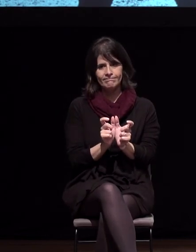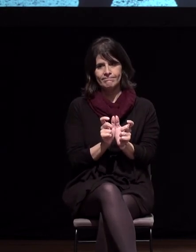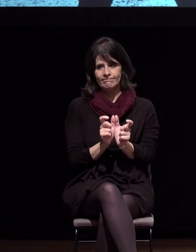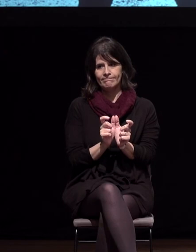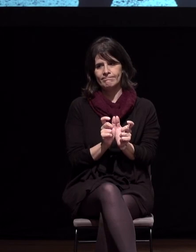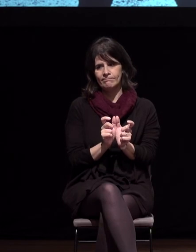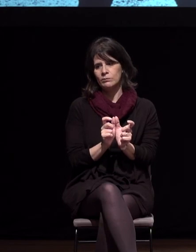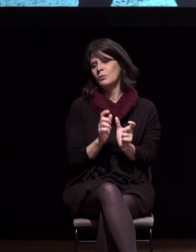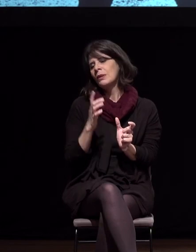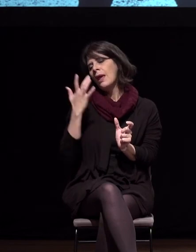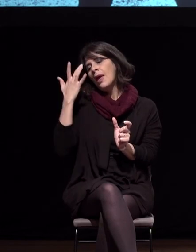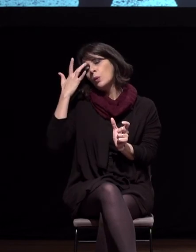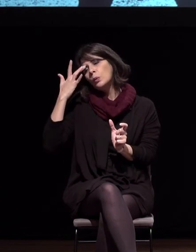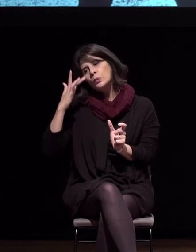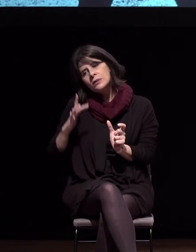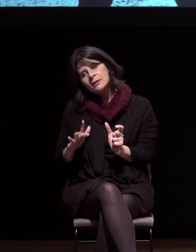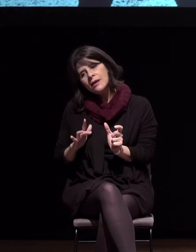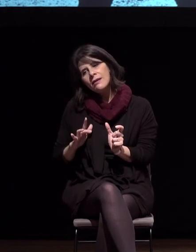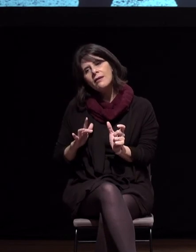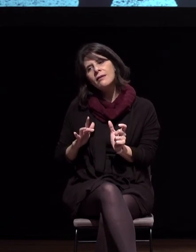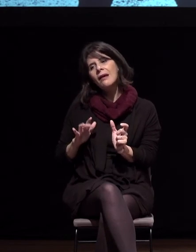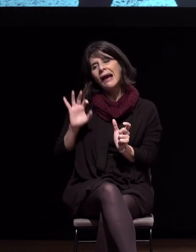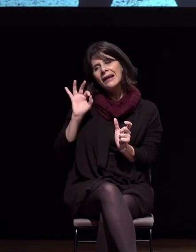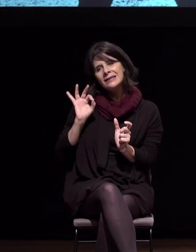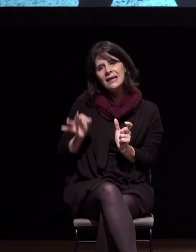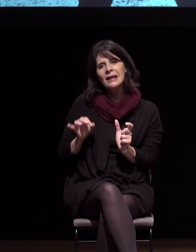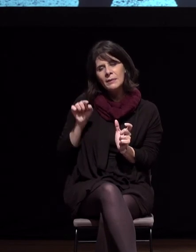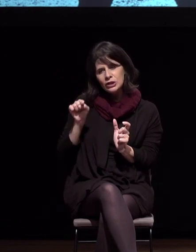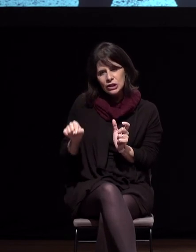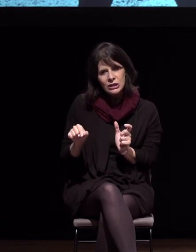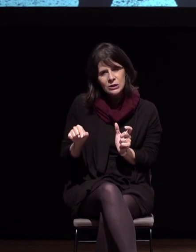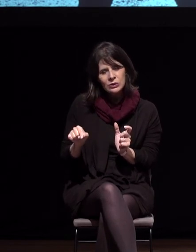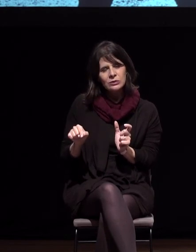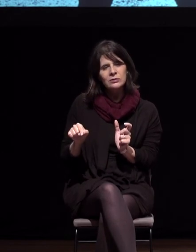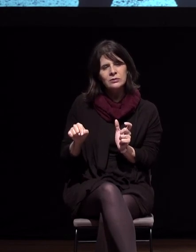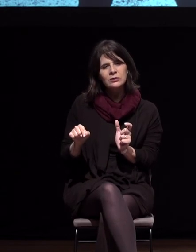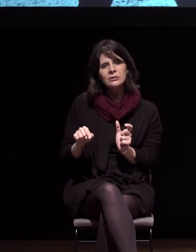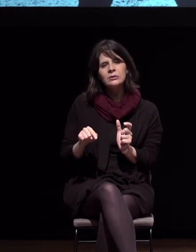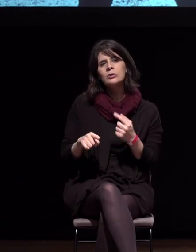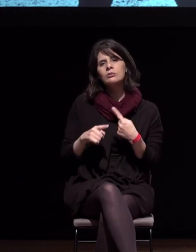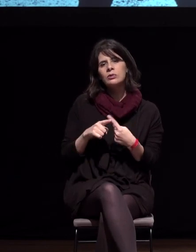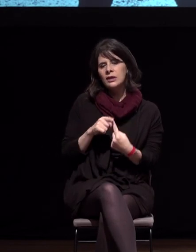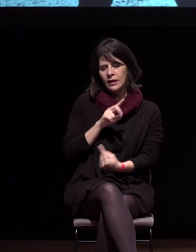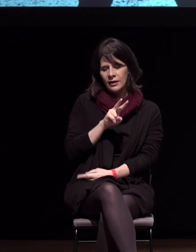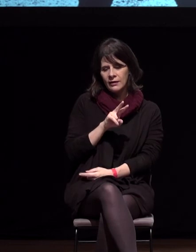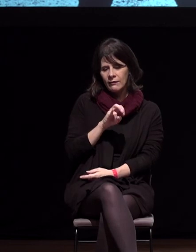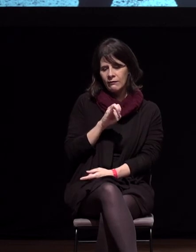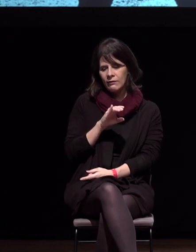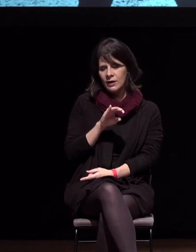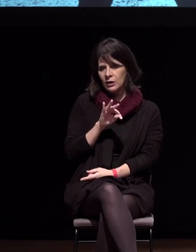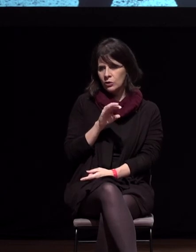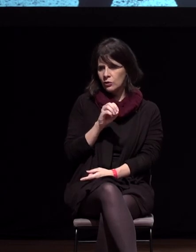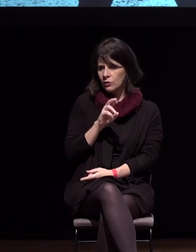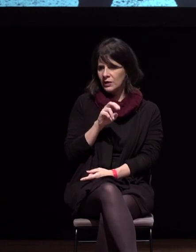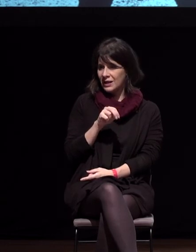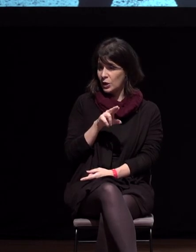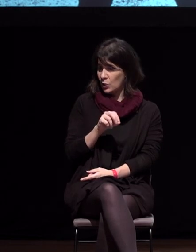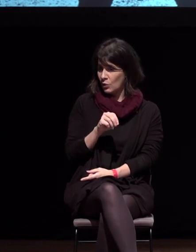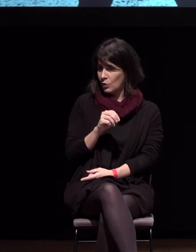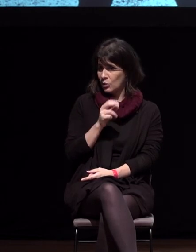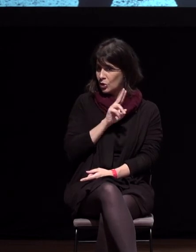se exatamente isso fez com que minha mãe não colocasse o Victorino no meu nome, né? Porque a família inteira materna